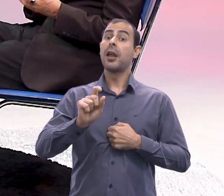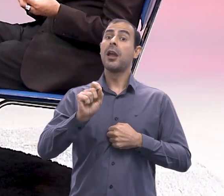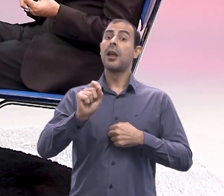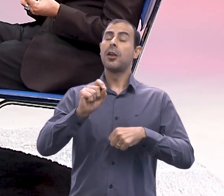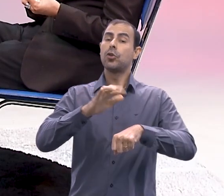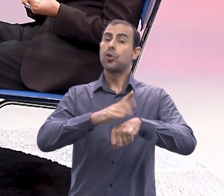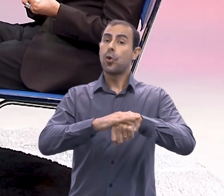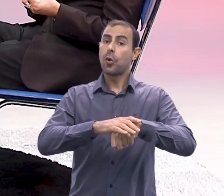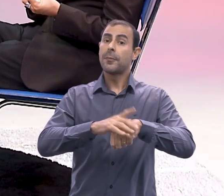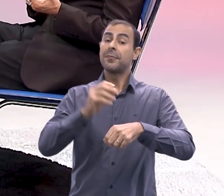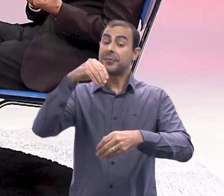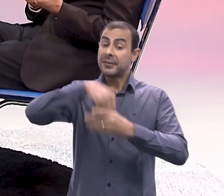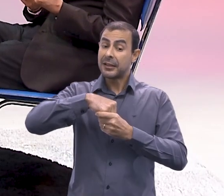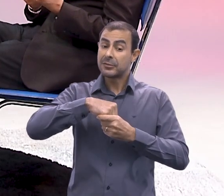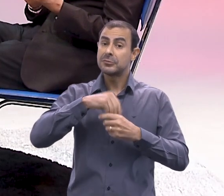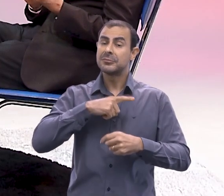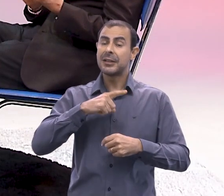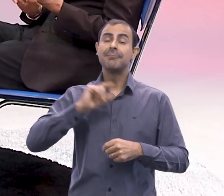quê?